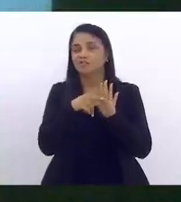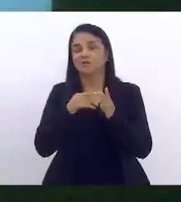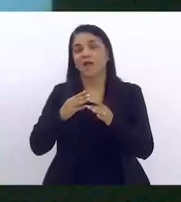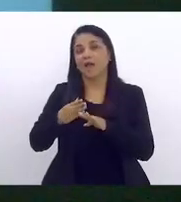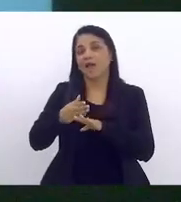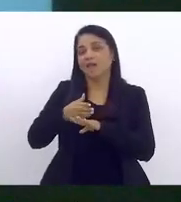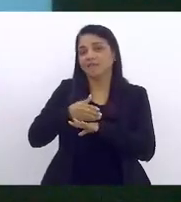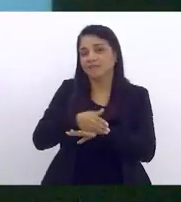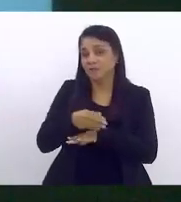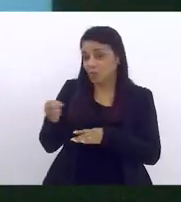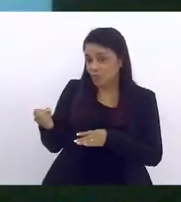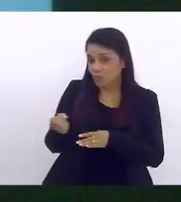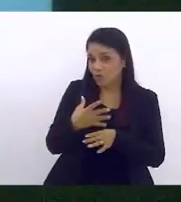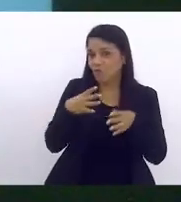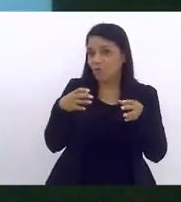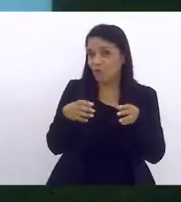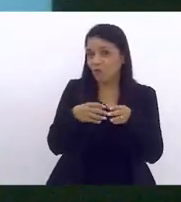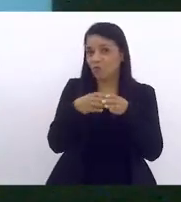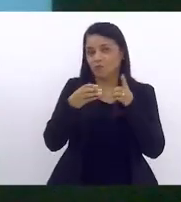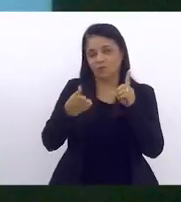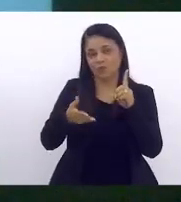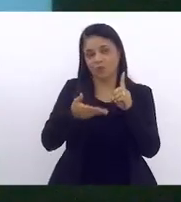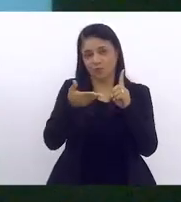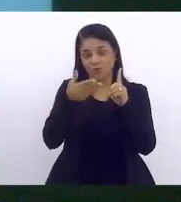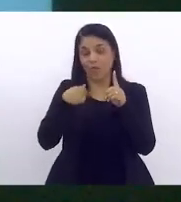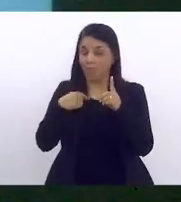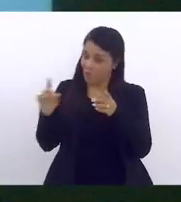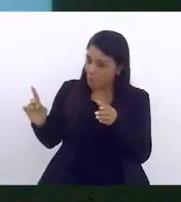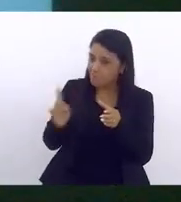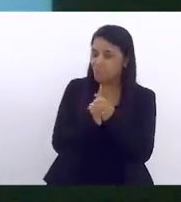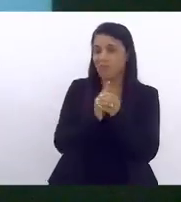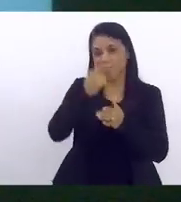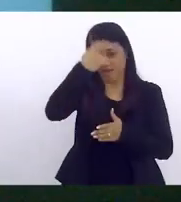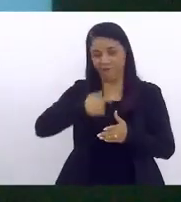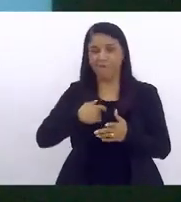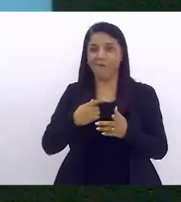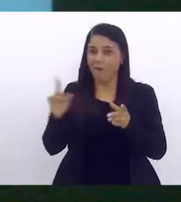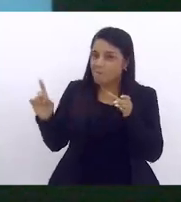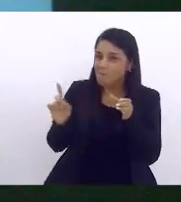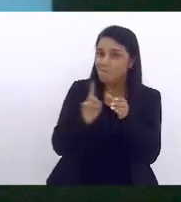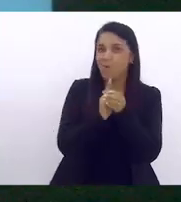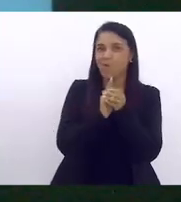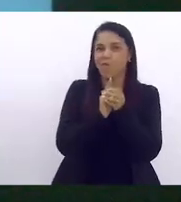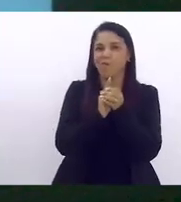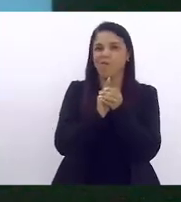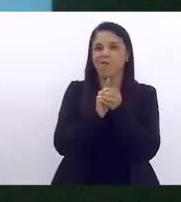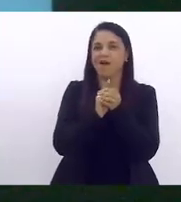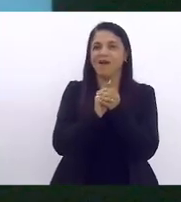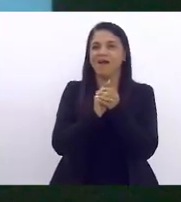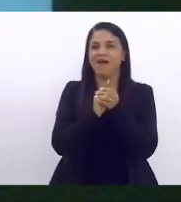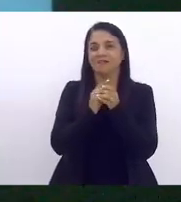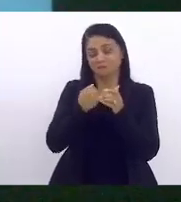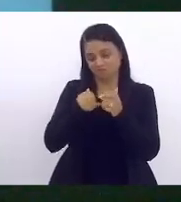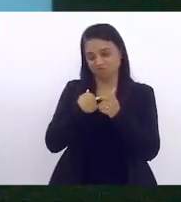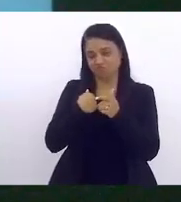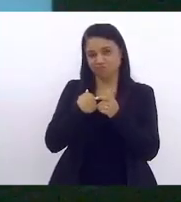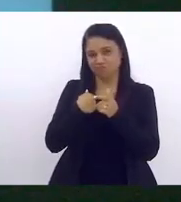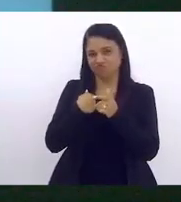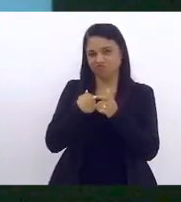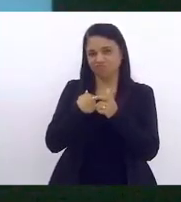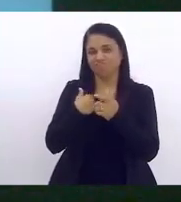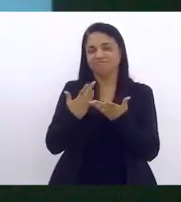entrada de um novo grupo de doulas, e eu entrei nesse grupo. Aí, por isso que eu puxei a sardinha para o meu lado.